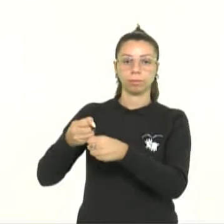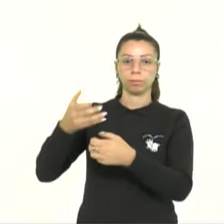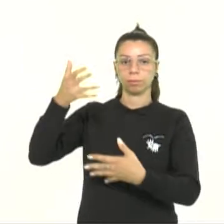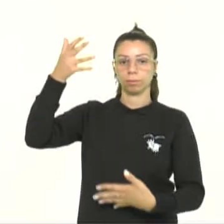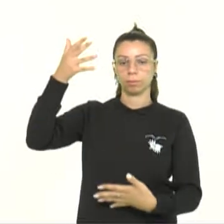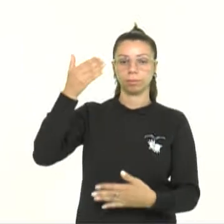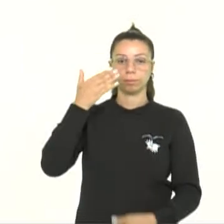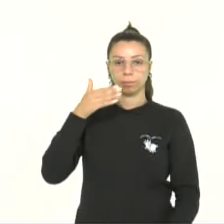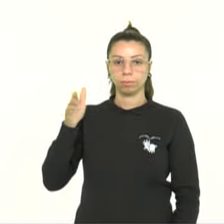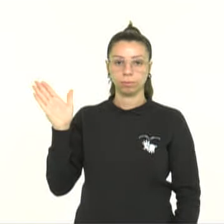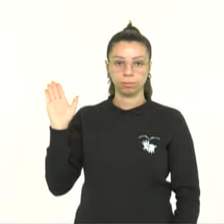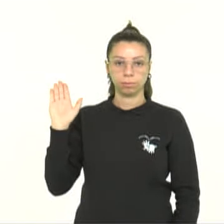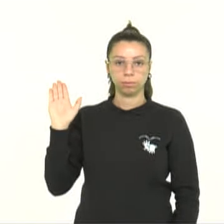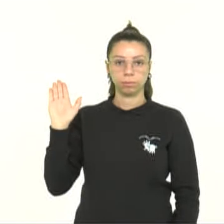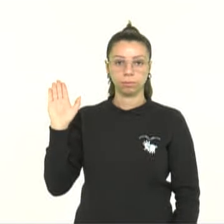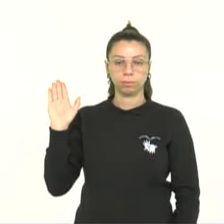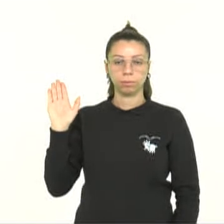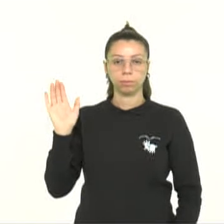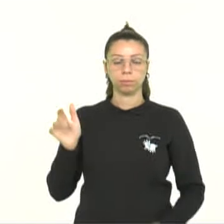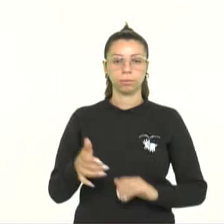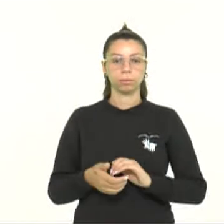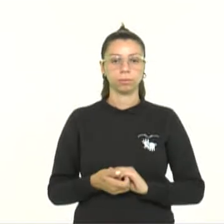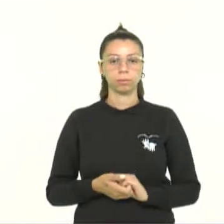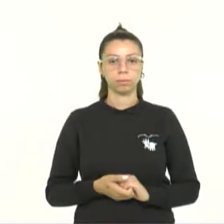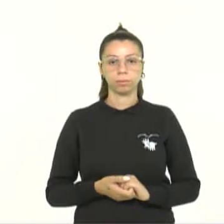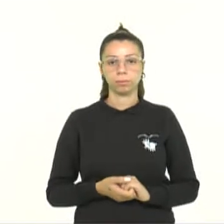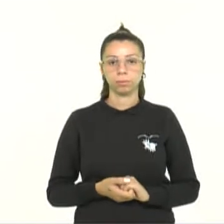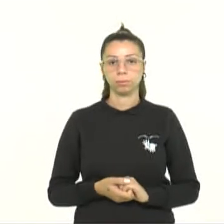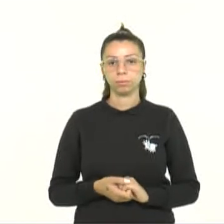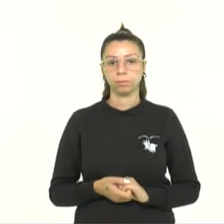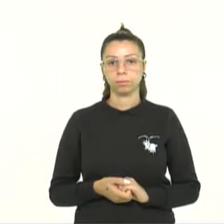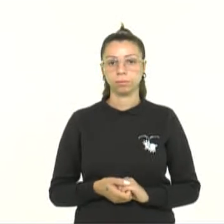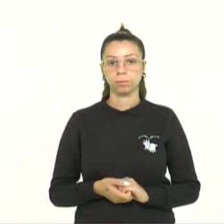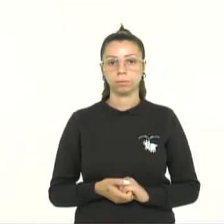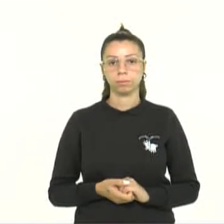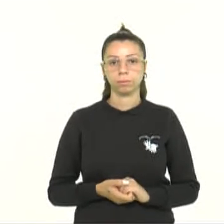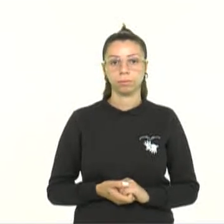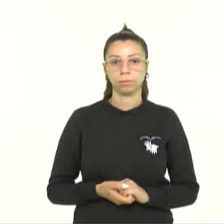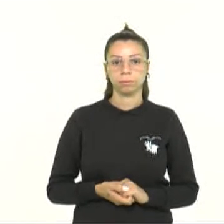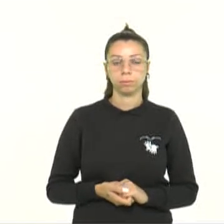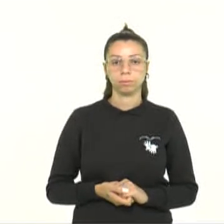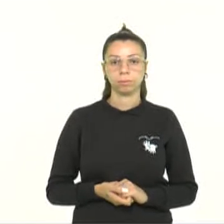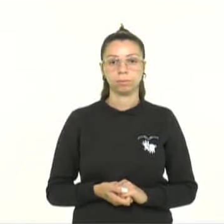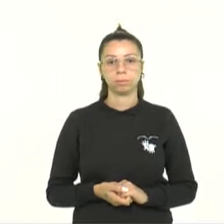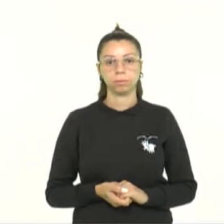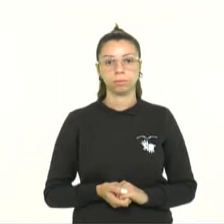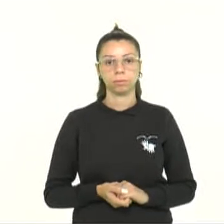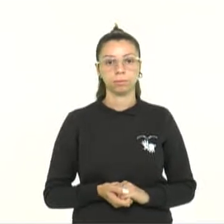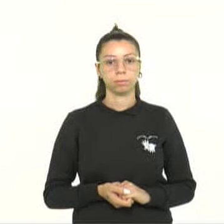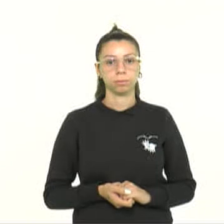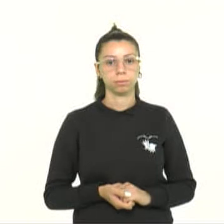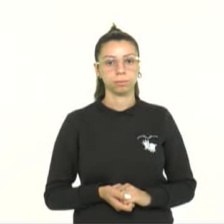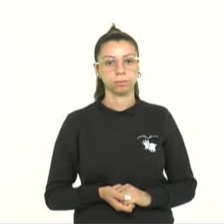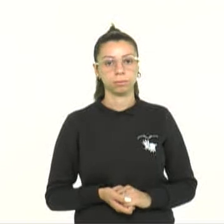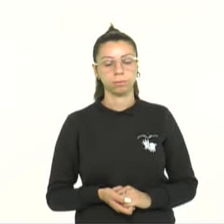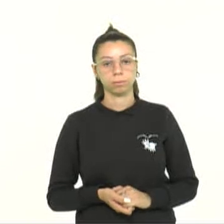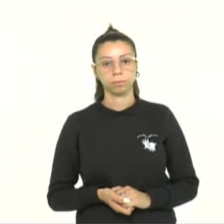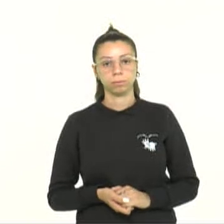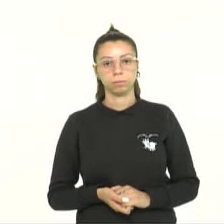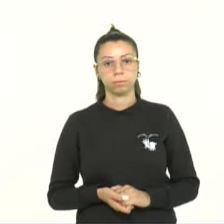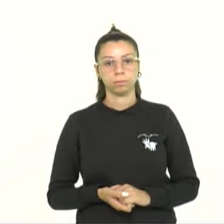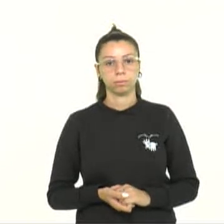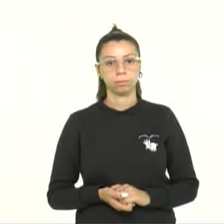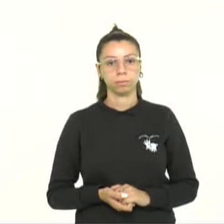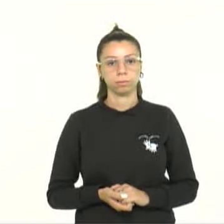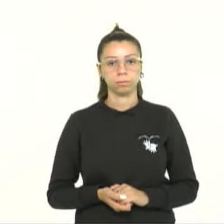ele, ella e usted acepta. Nosotros aceptamos, vosotros aceptáis, ellos, ellas